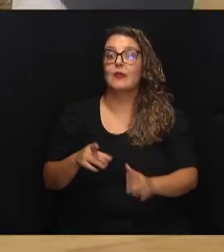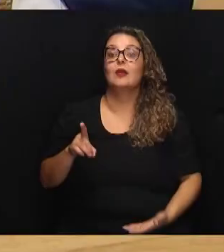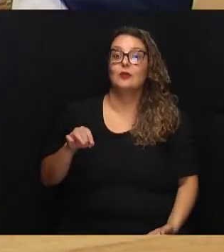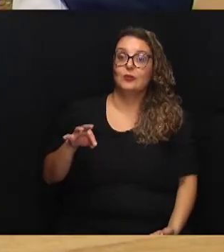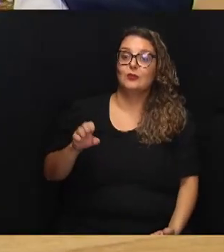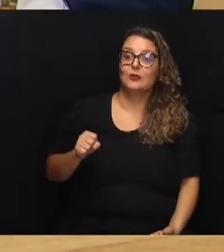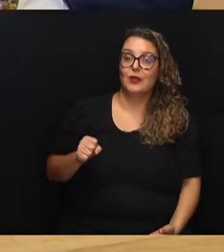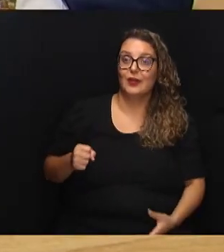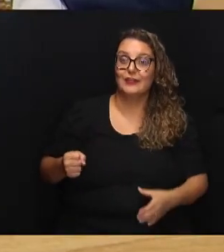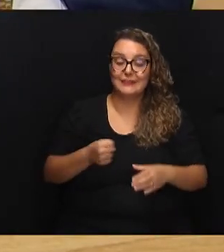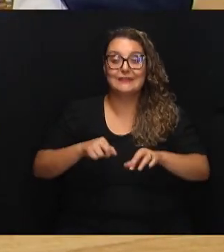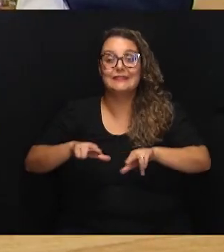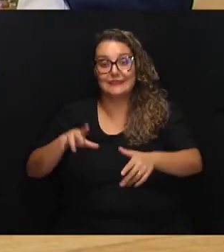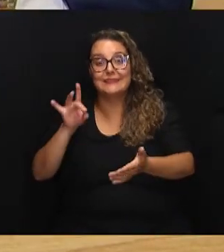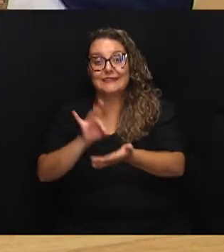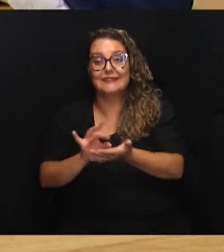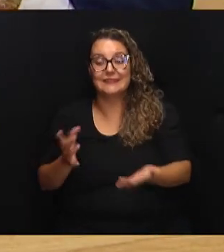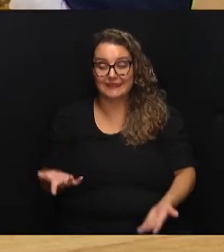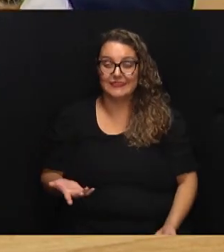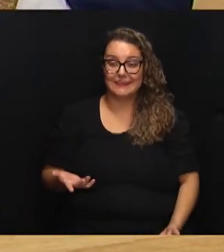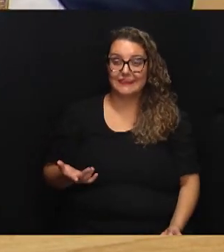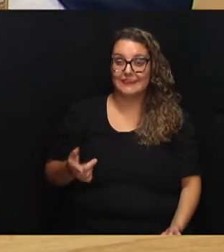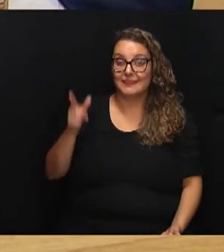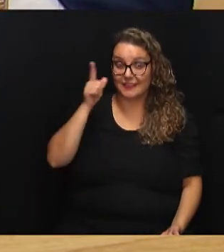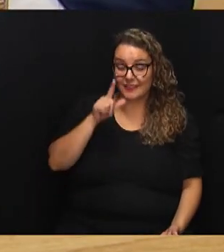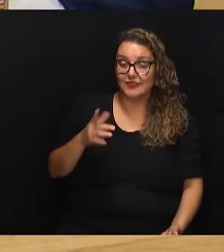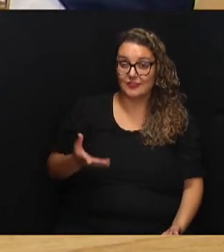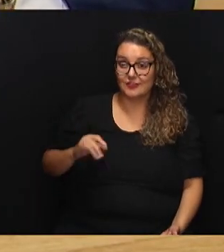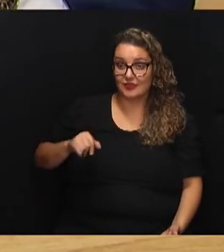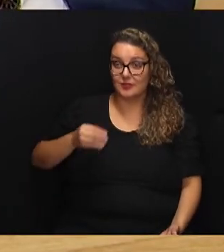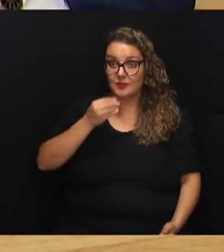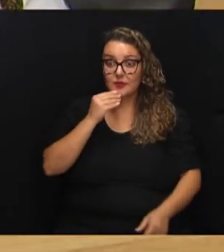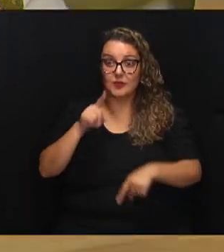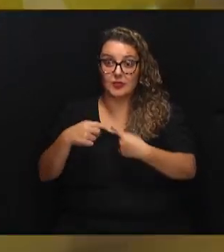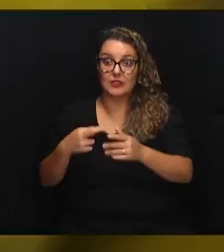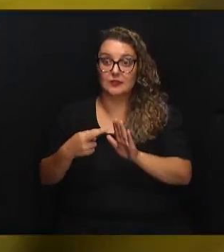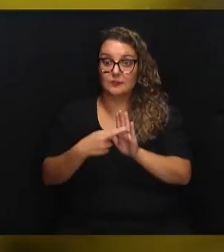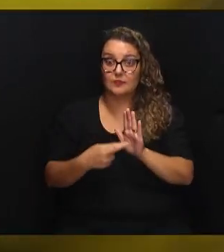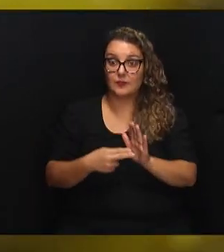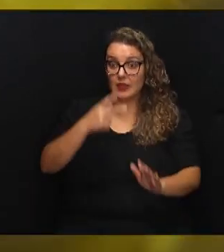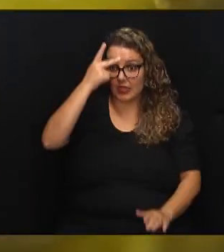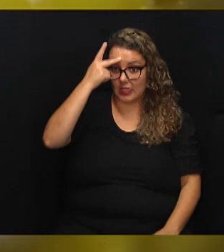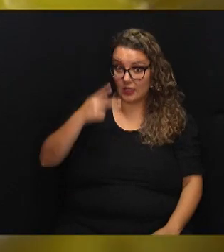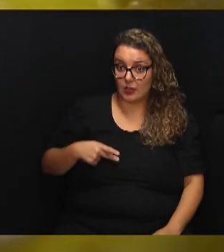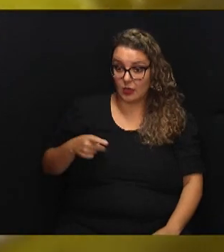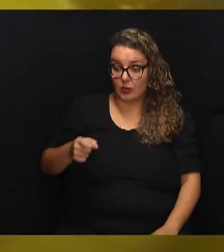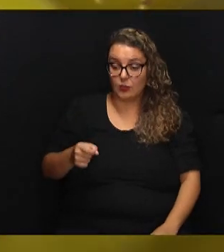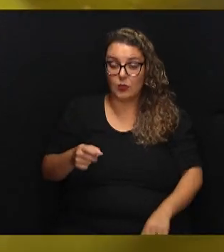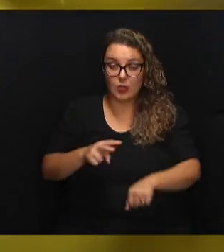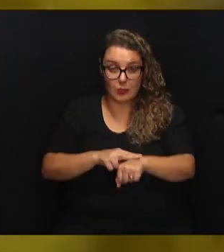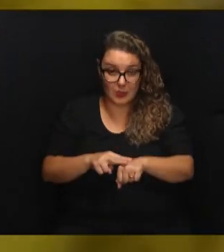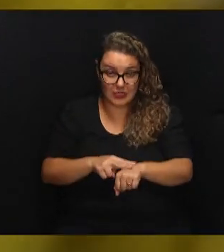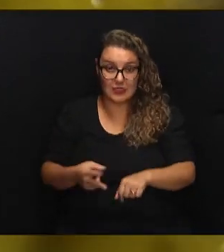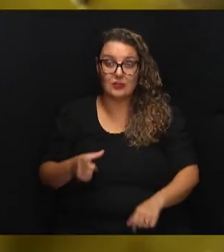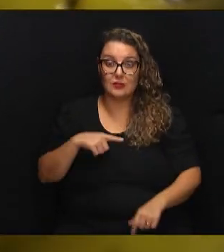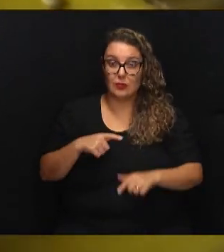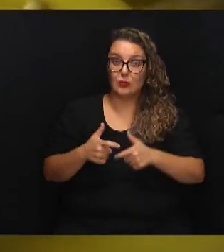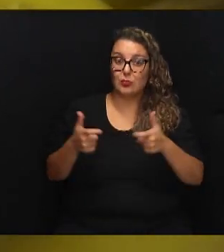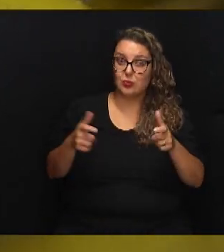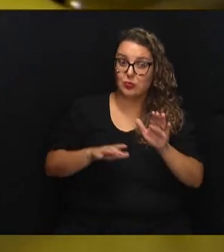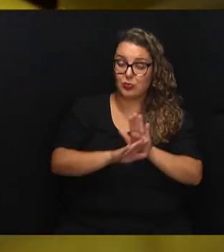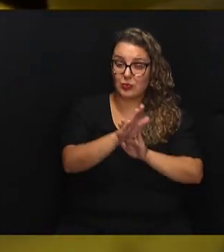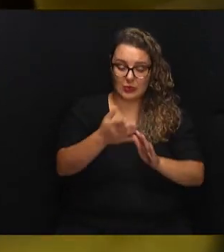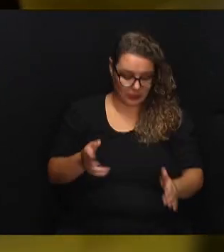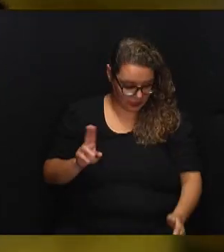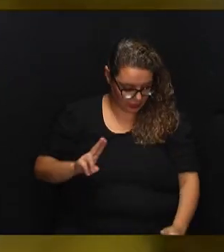de fato, e conseguir aproveitar outras receitas. A própria azeitona também teve aumento, que muitas pessoas usam